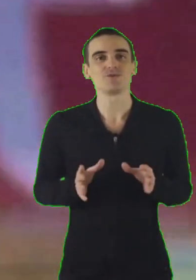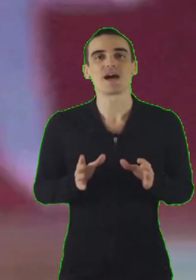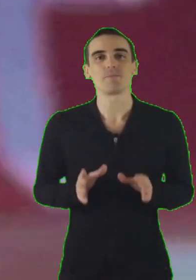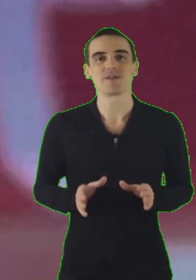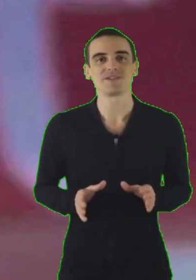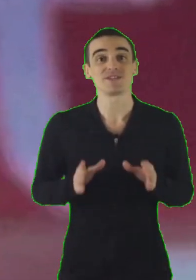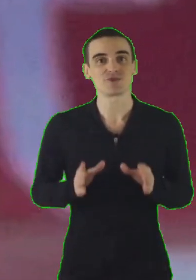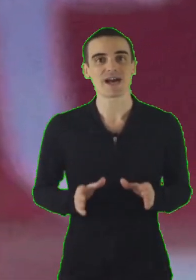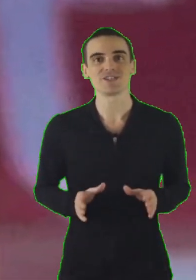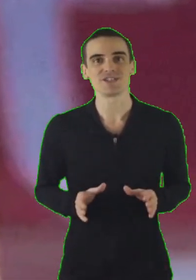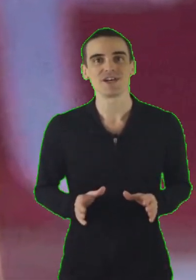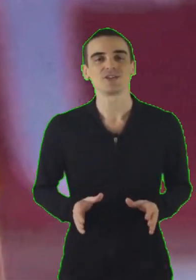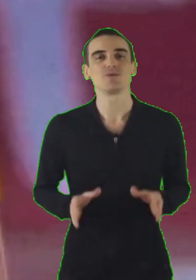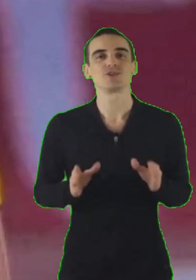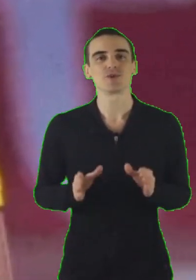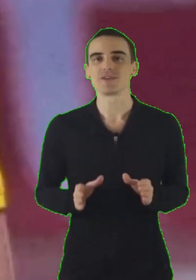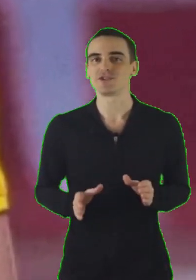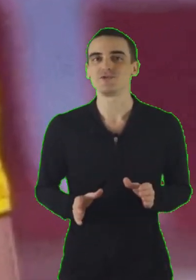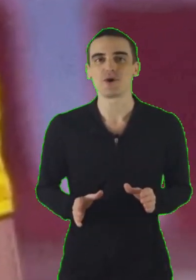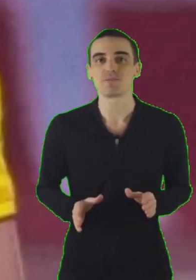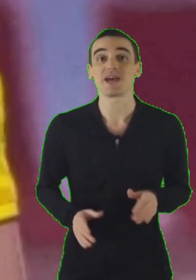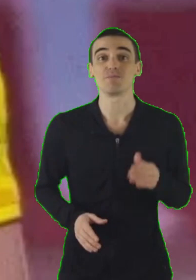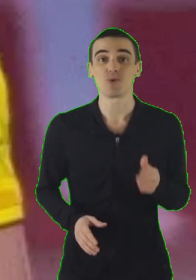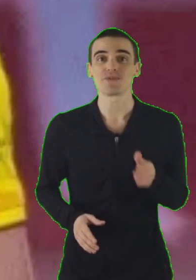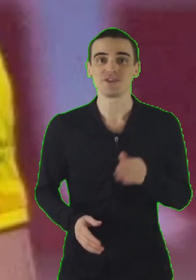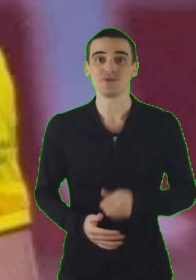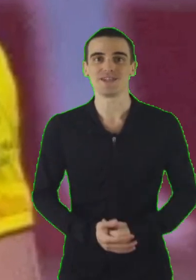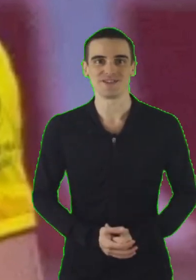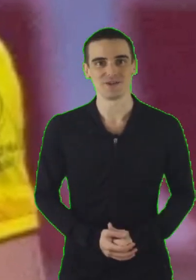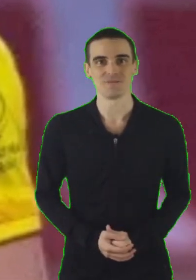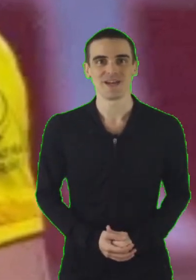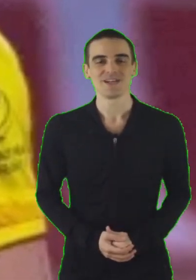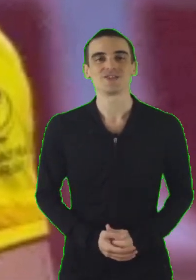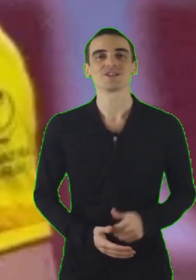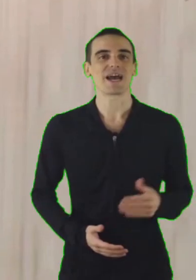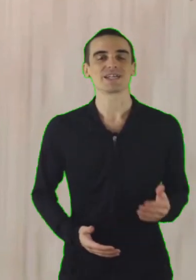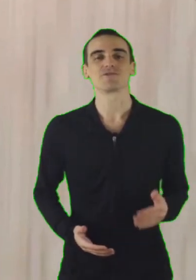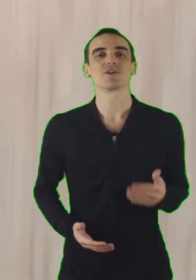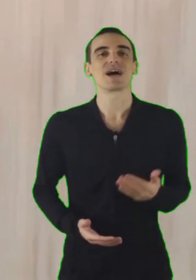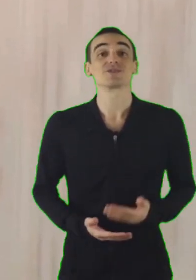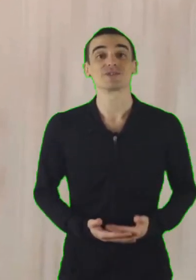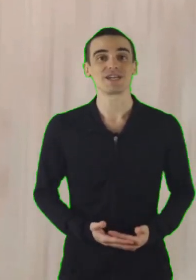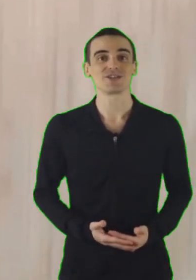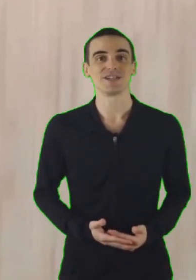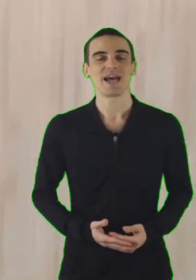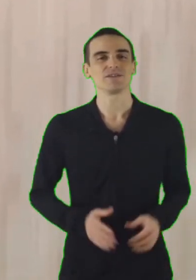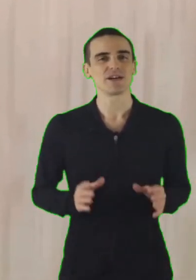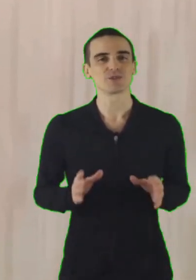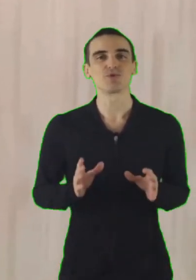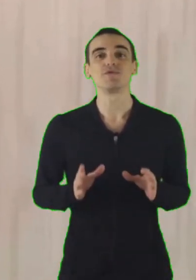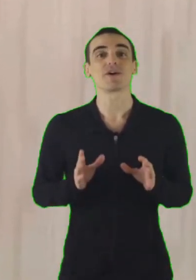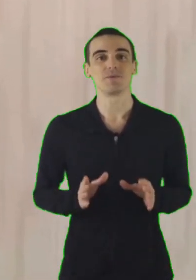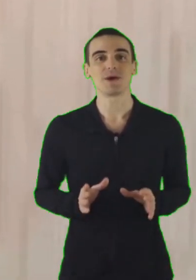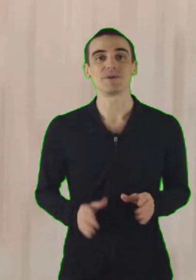retornar ao futebol brasileiro e vê com bons olhos a possibilidade de atuar no clube gerido por Ronaldo. E aí, torcedor? Na sua